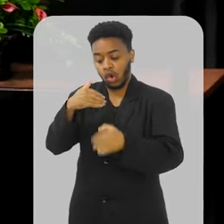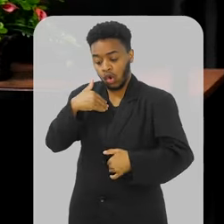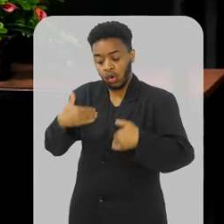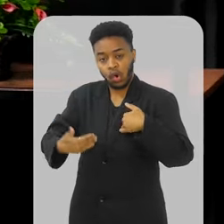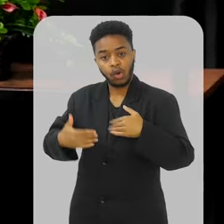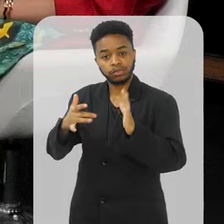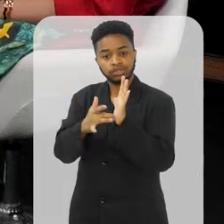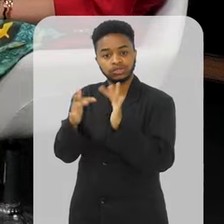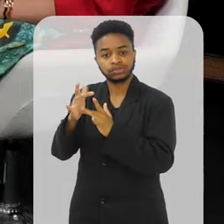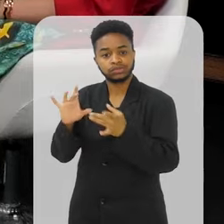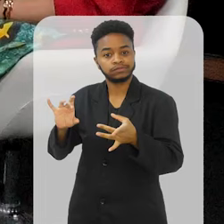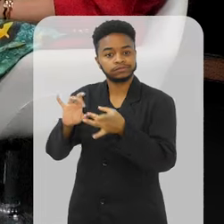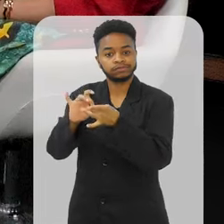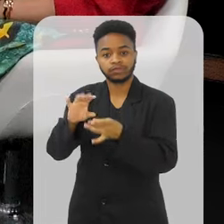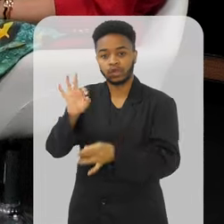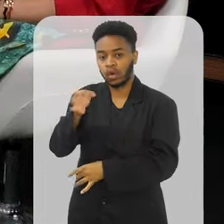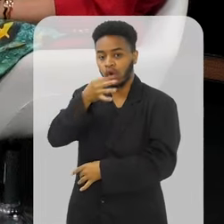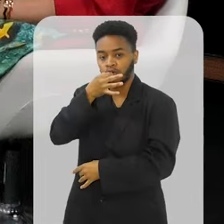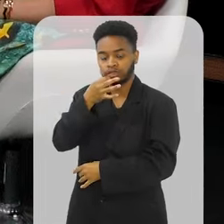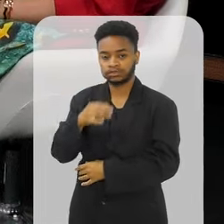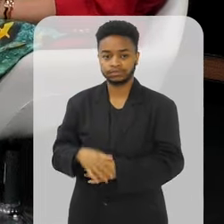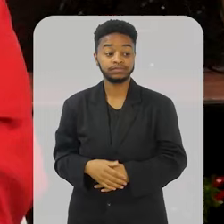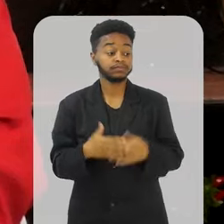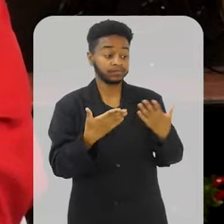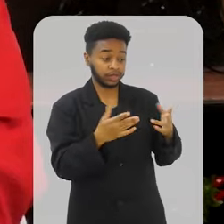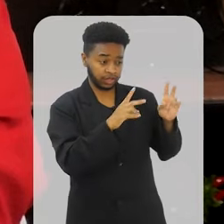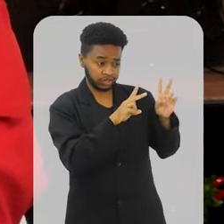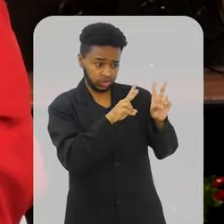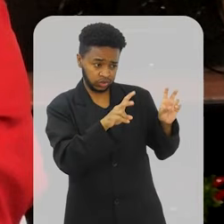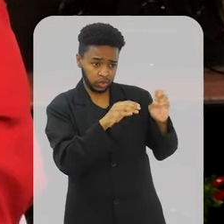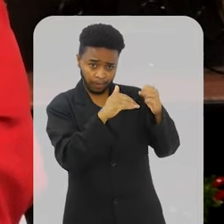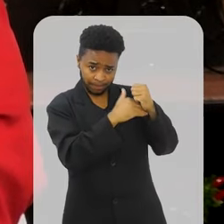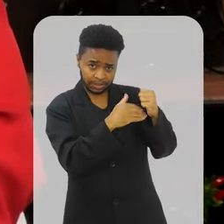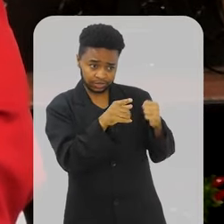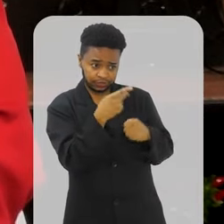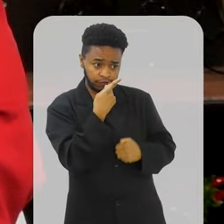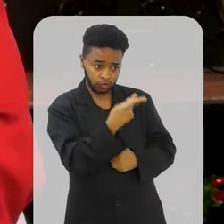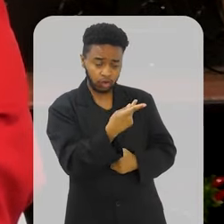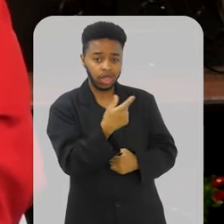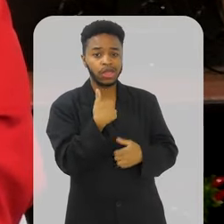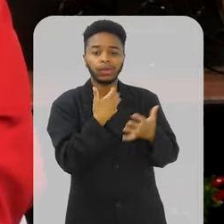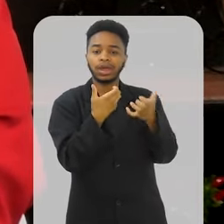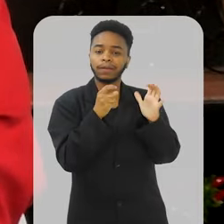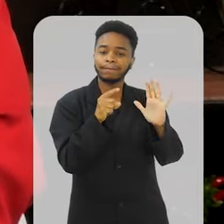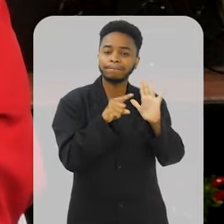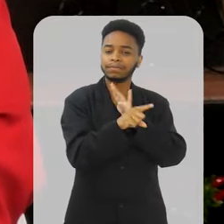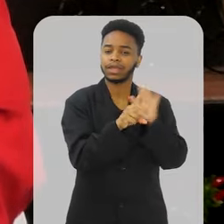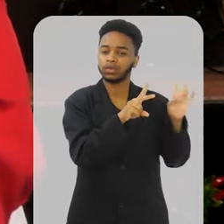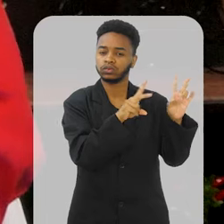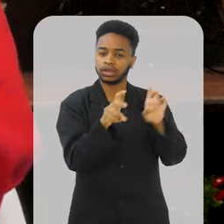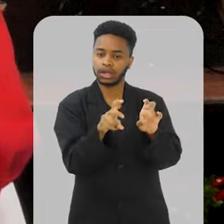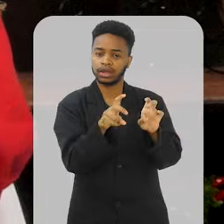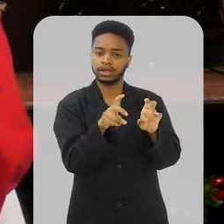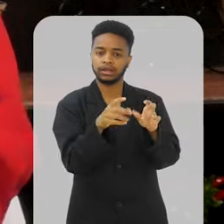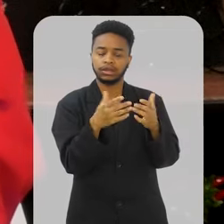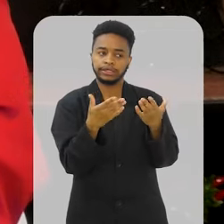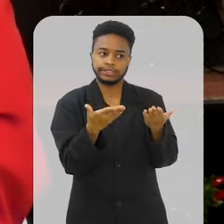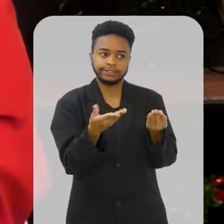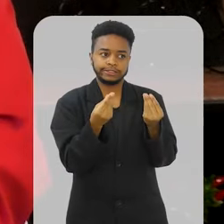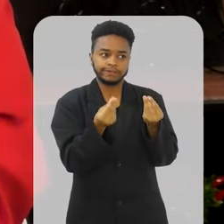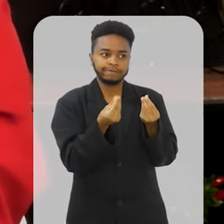P E por falar em mistério eu gostaria de fazer uma pergunta ao Senhor para que eu pudesse dar